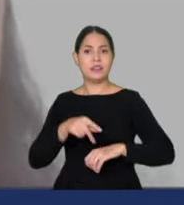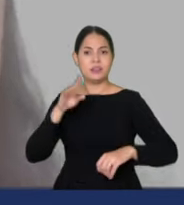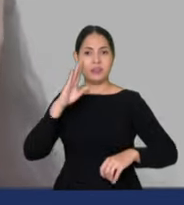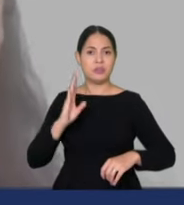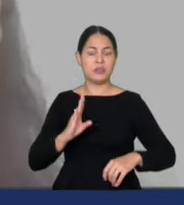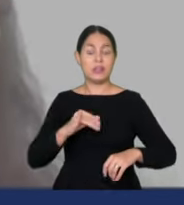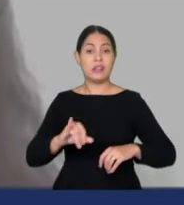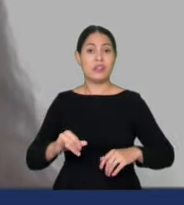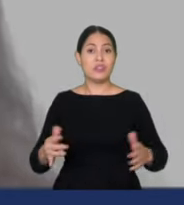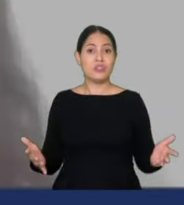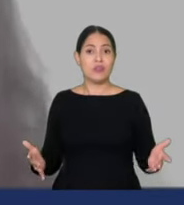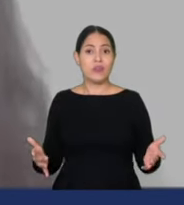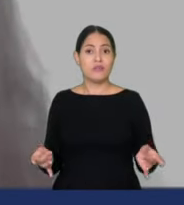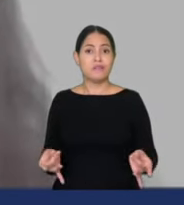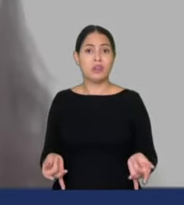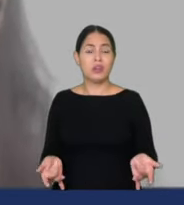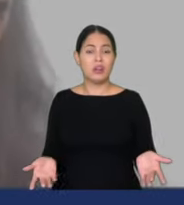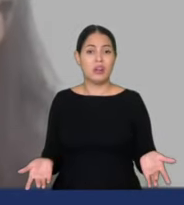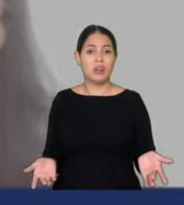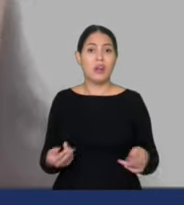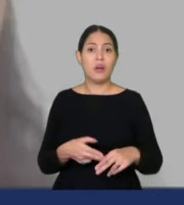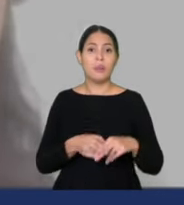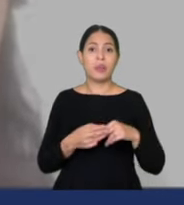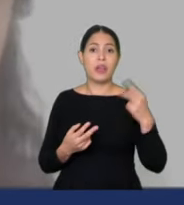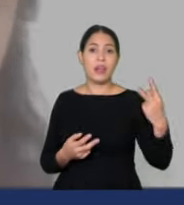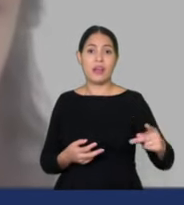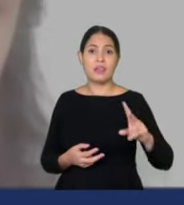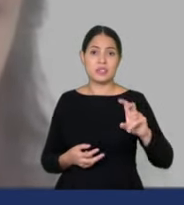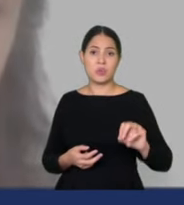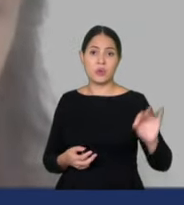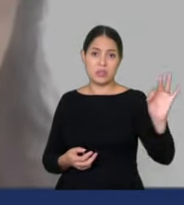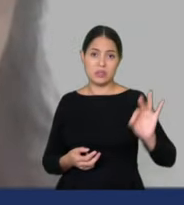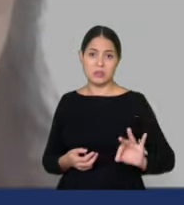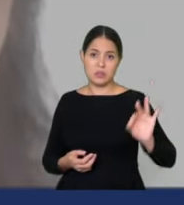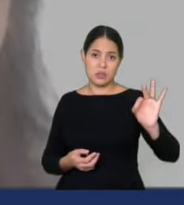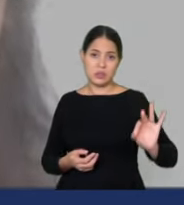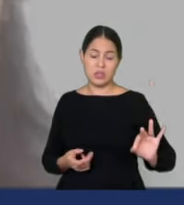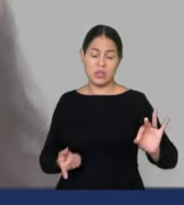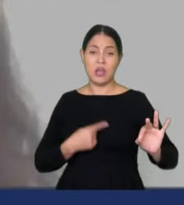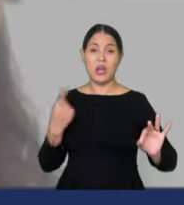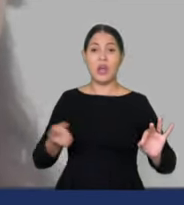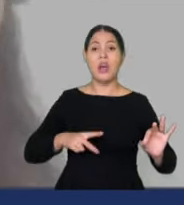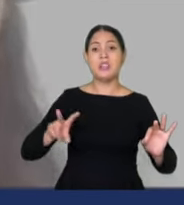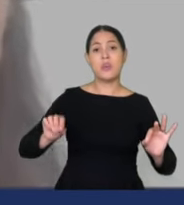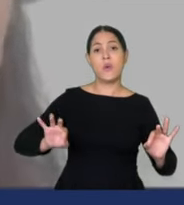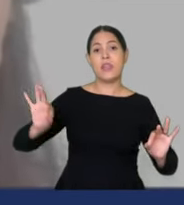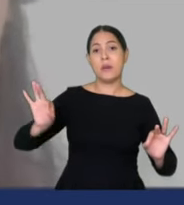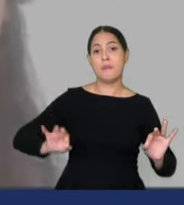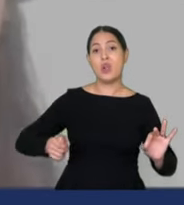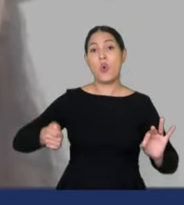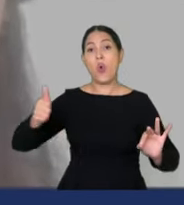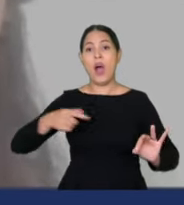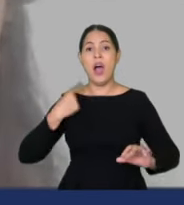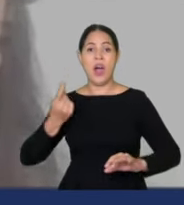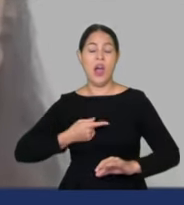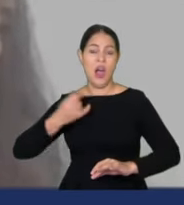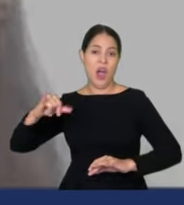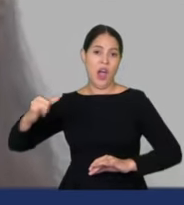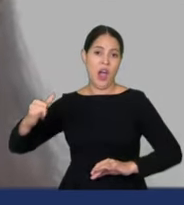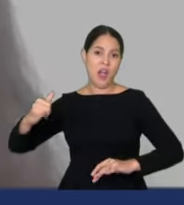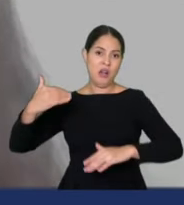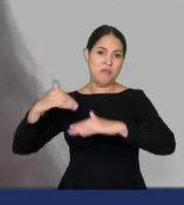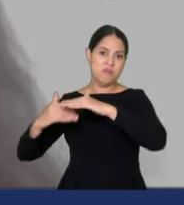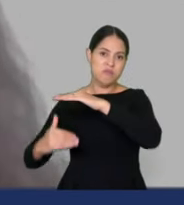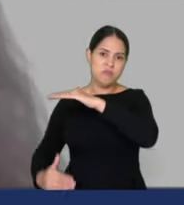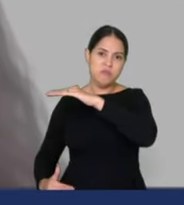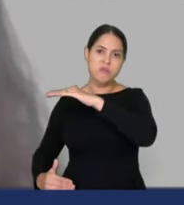da transmissão, e quase 50% da nossa capacidade de armazenamento. Quando a gente está falando de transição energética, de